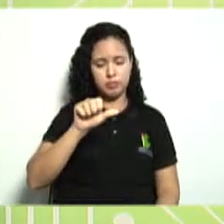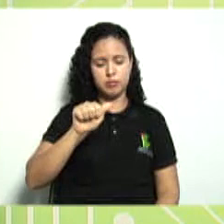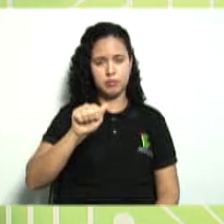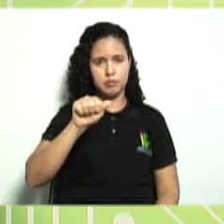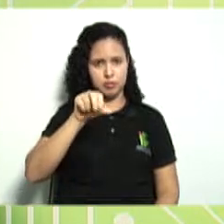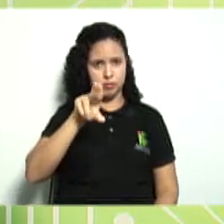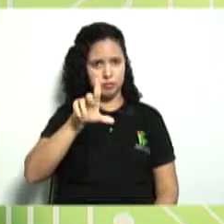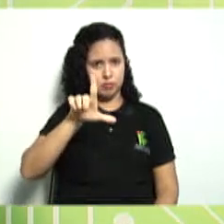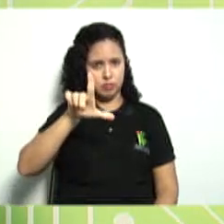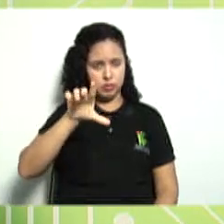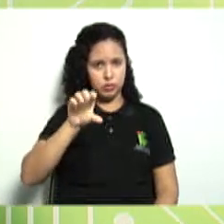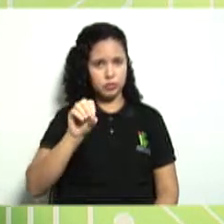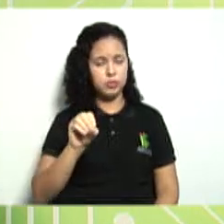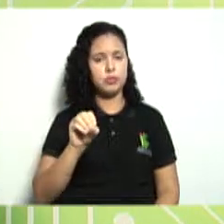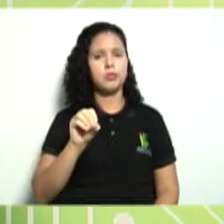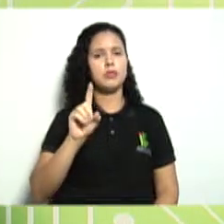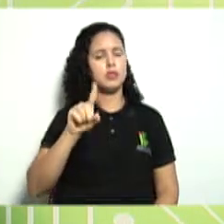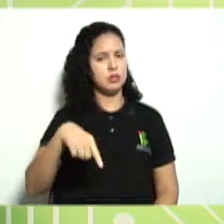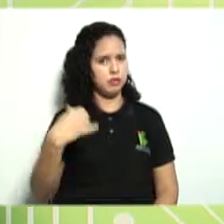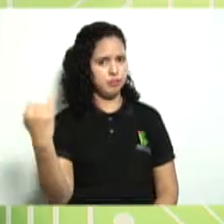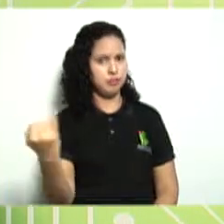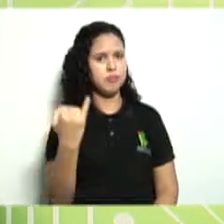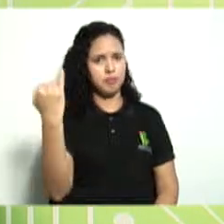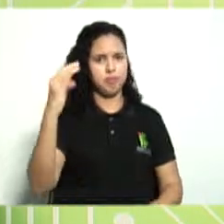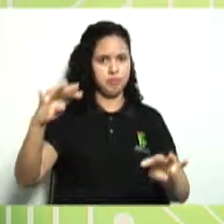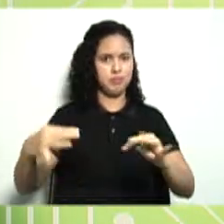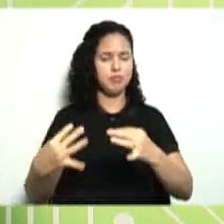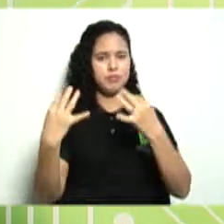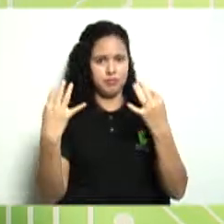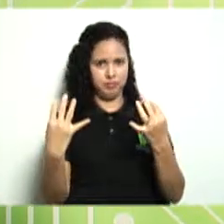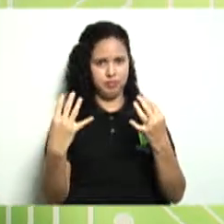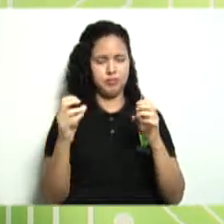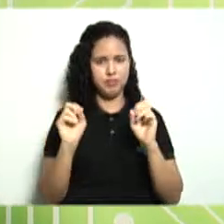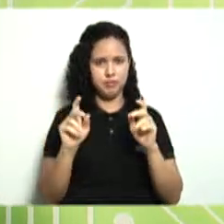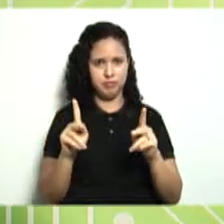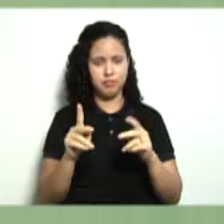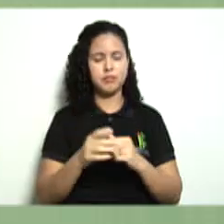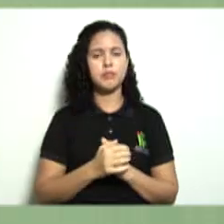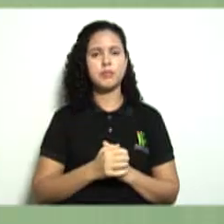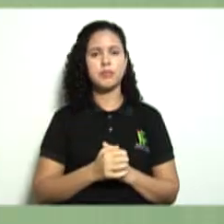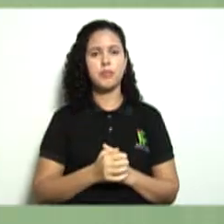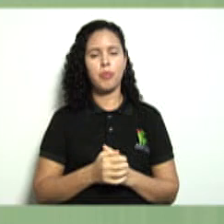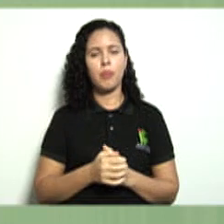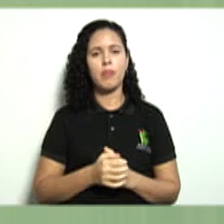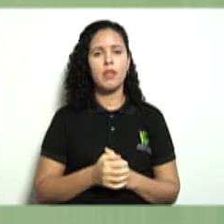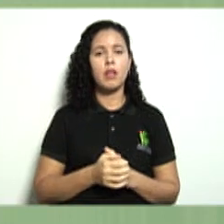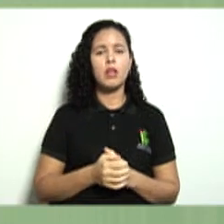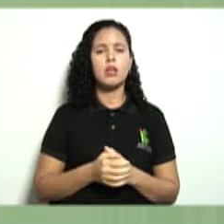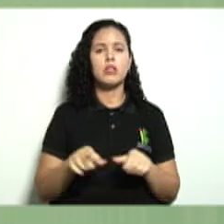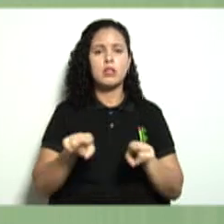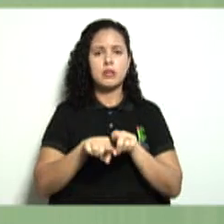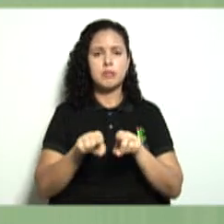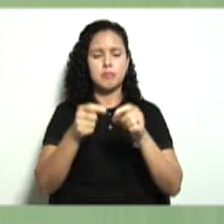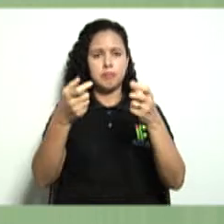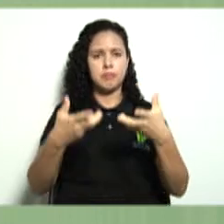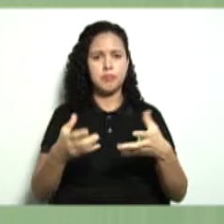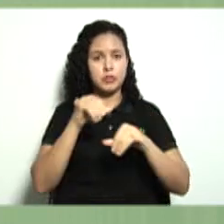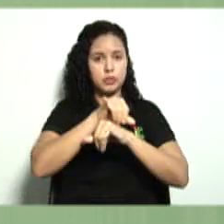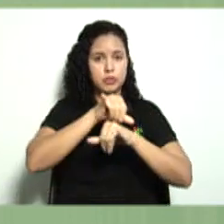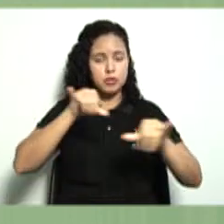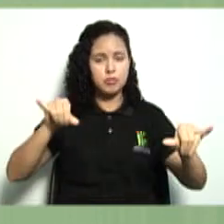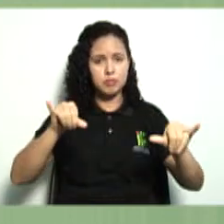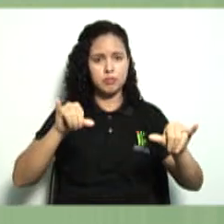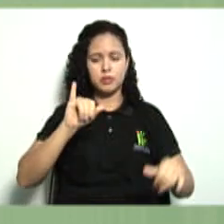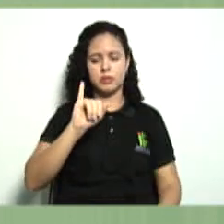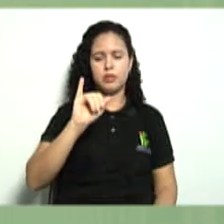presentes para vocês nessa prova, certo? Então vamos lá, continuando, a gente falou muito de informação. Lembram?